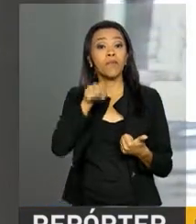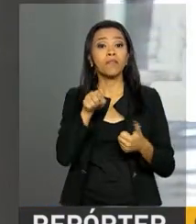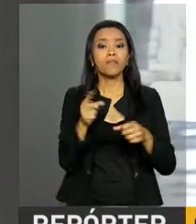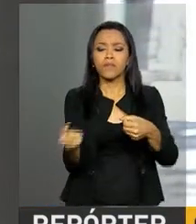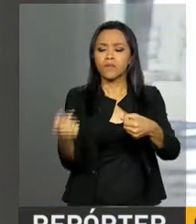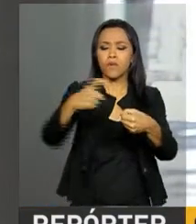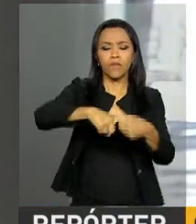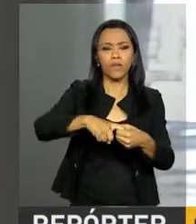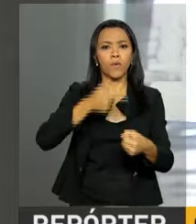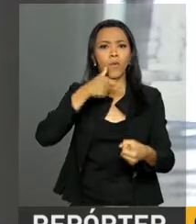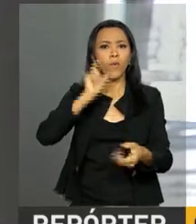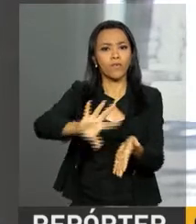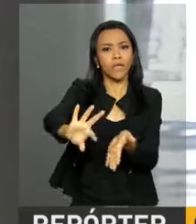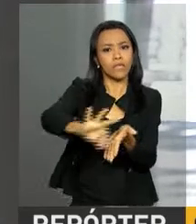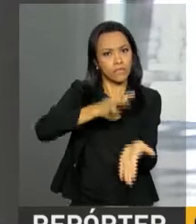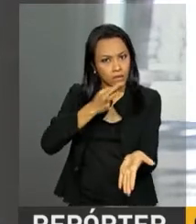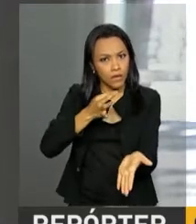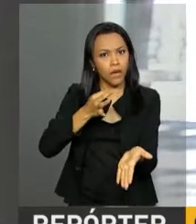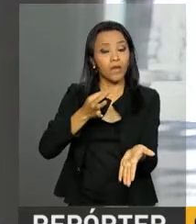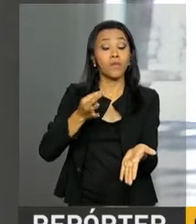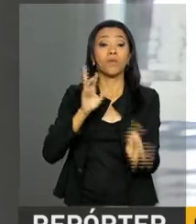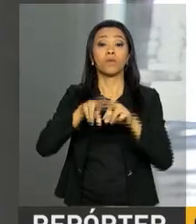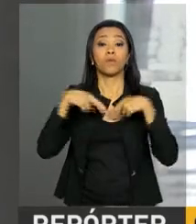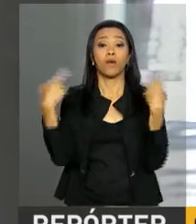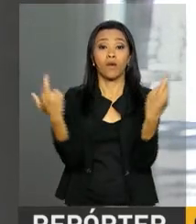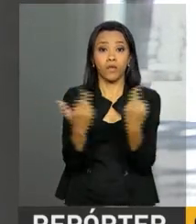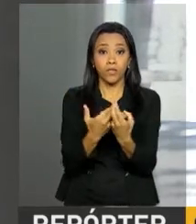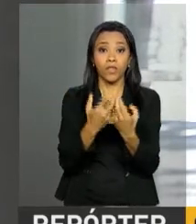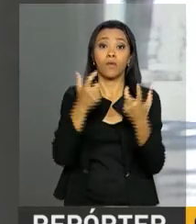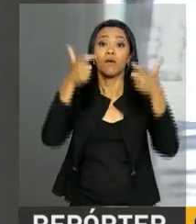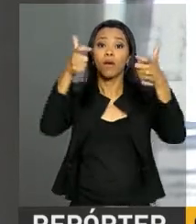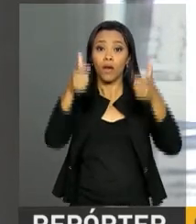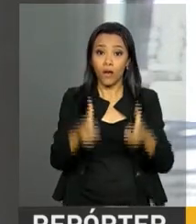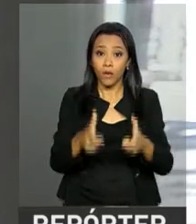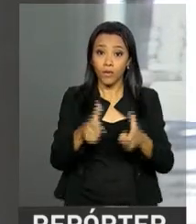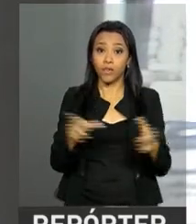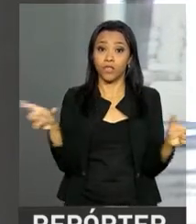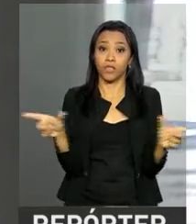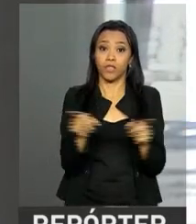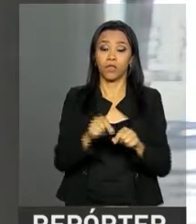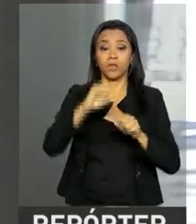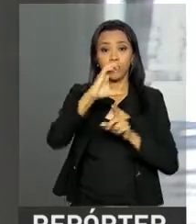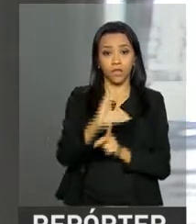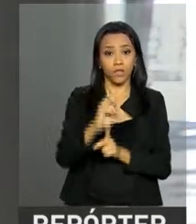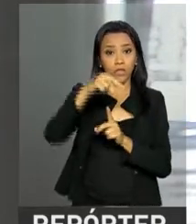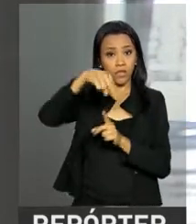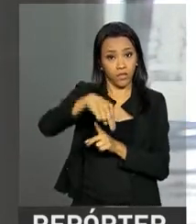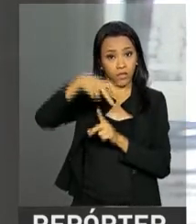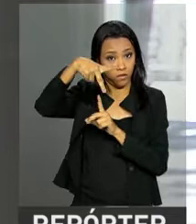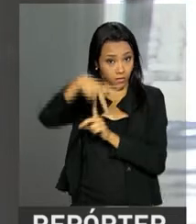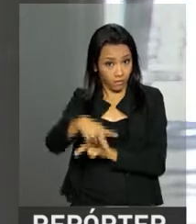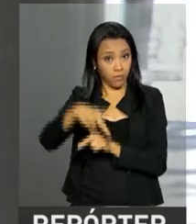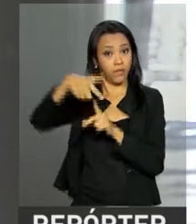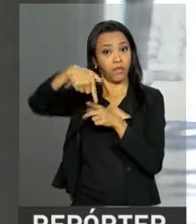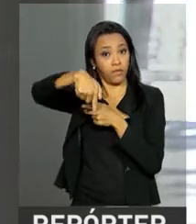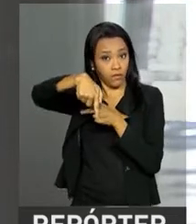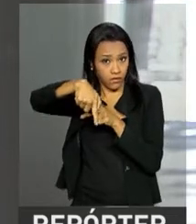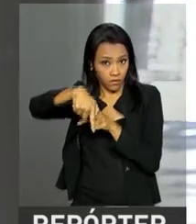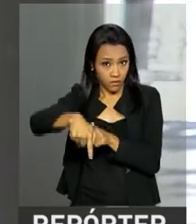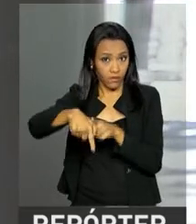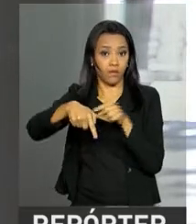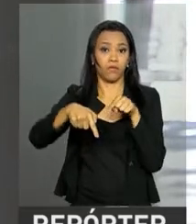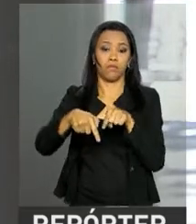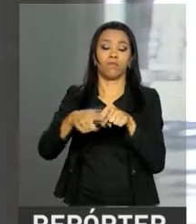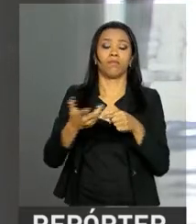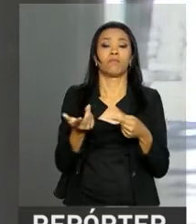convênio foi assinado ontem durante reunião na sede do Conselho Nacional de Desenvolvimento Científico e